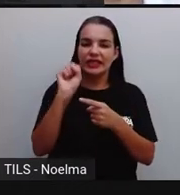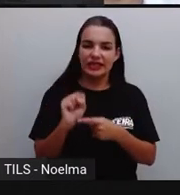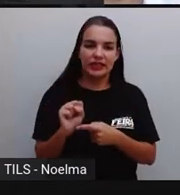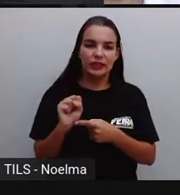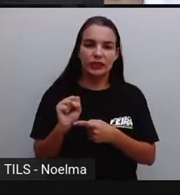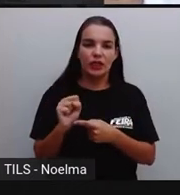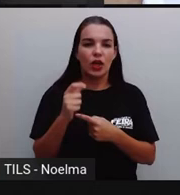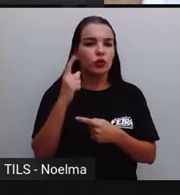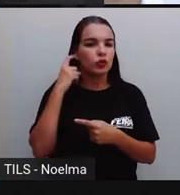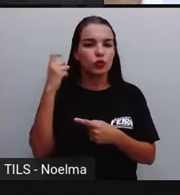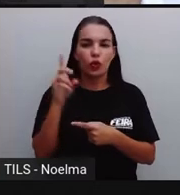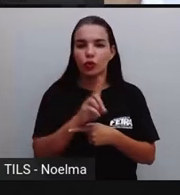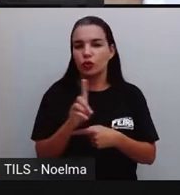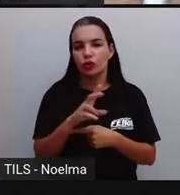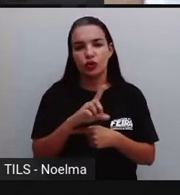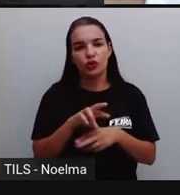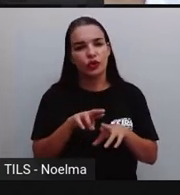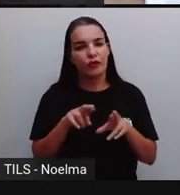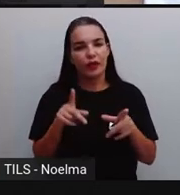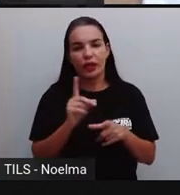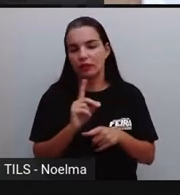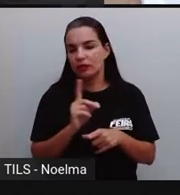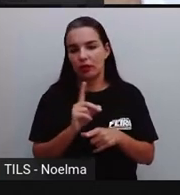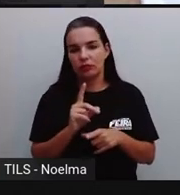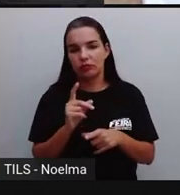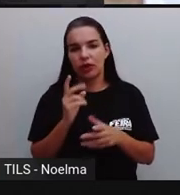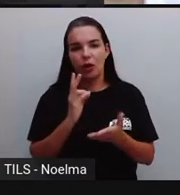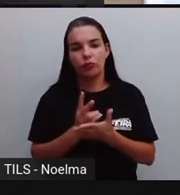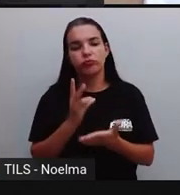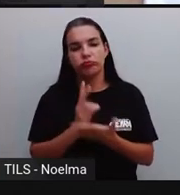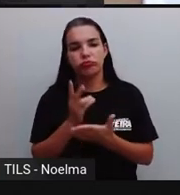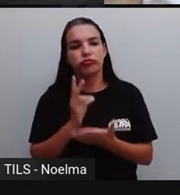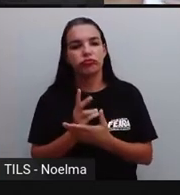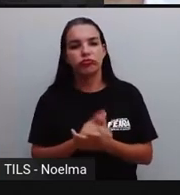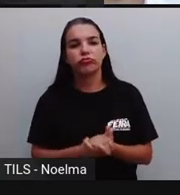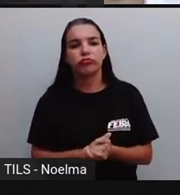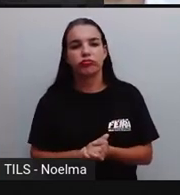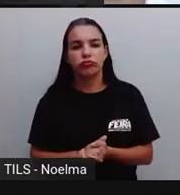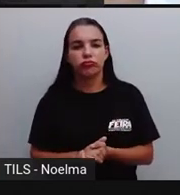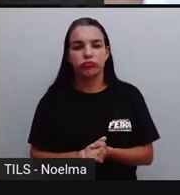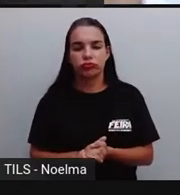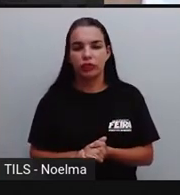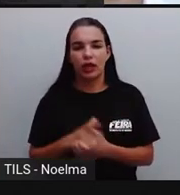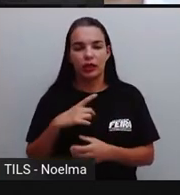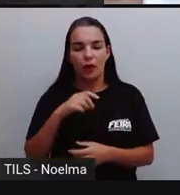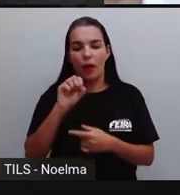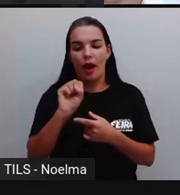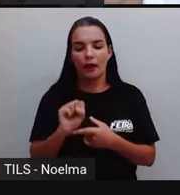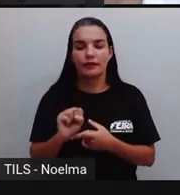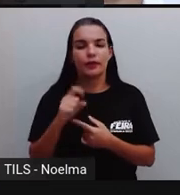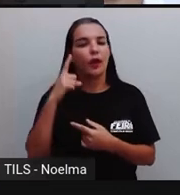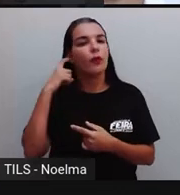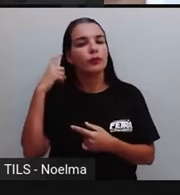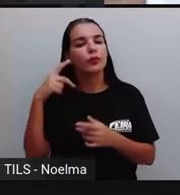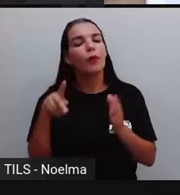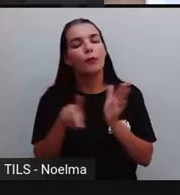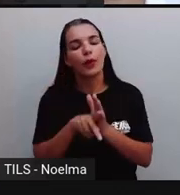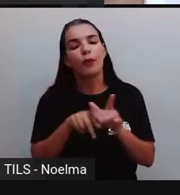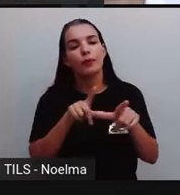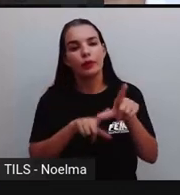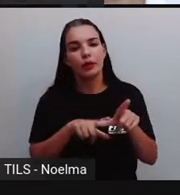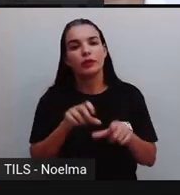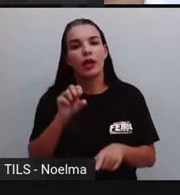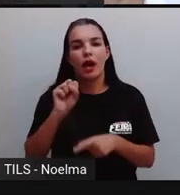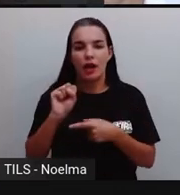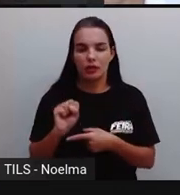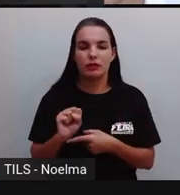diferente, tá? Cansado, diversão, ensopado, todas as o si apareceram no meio e tem realmente